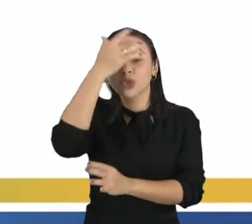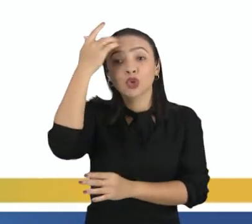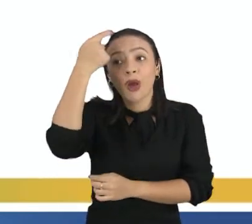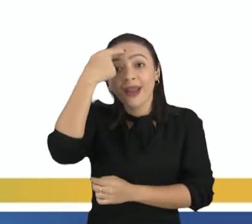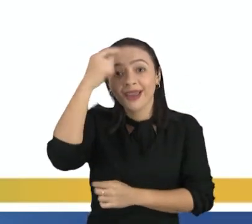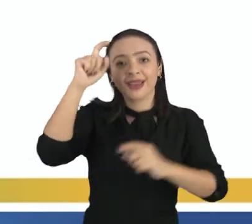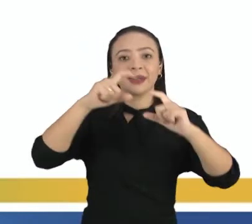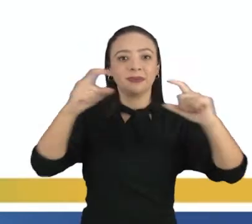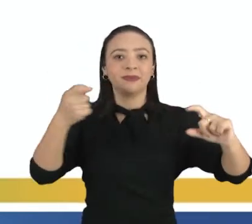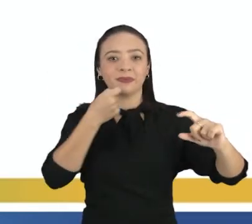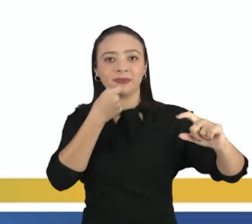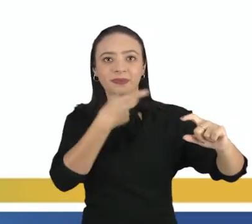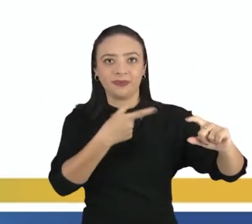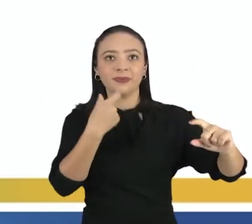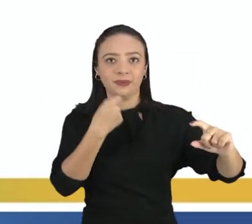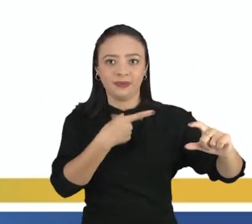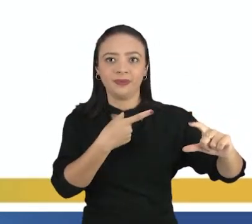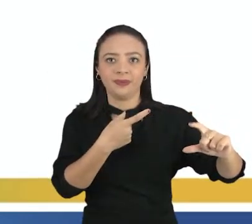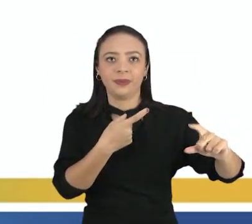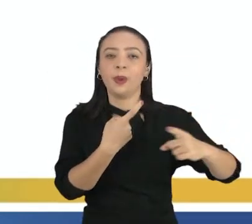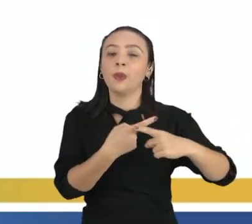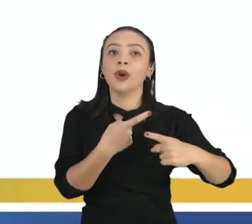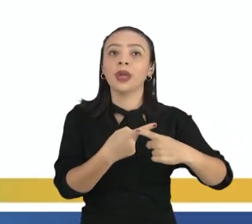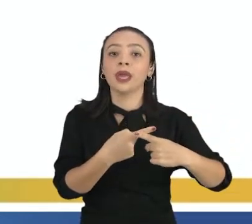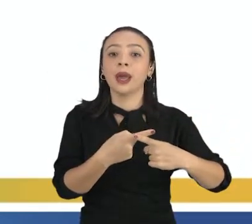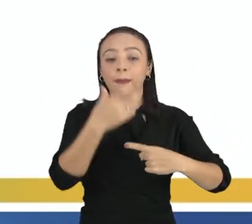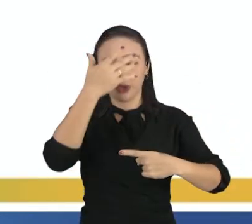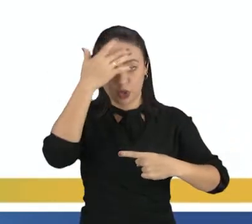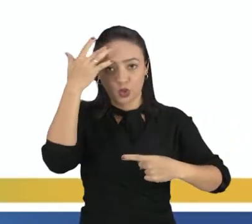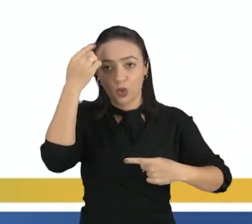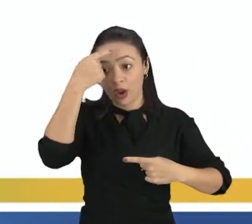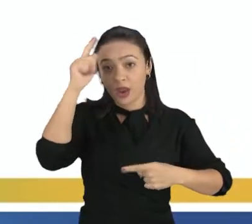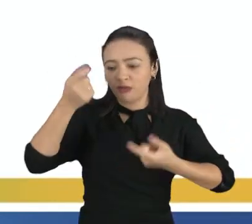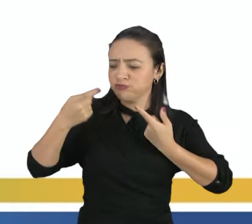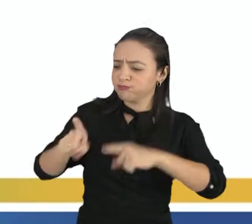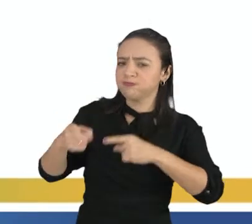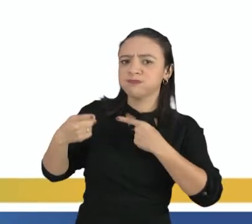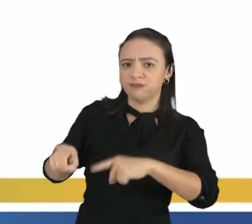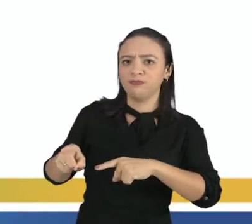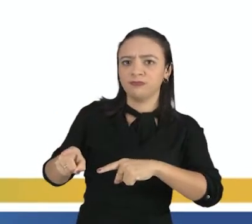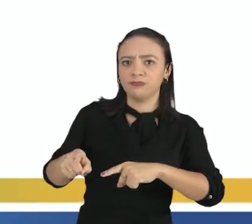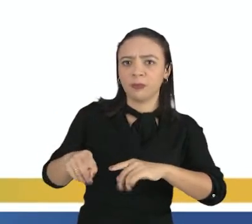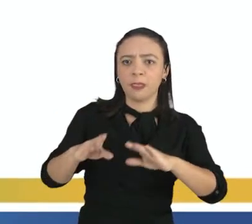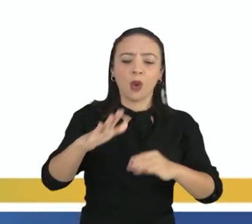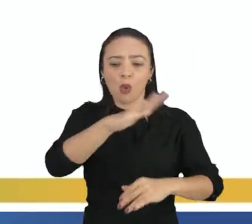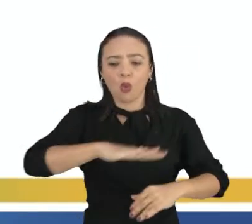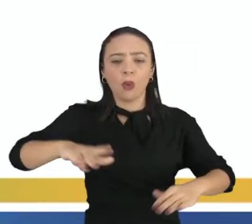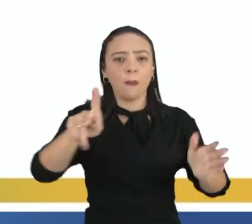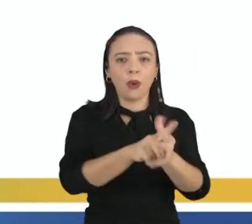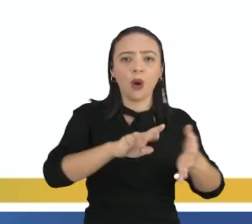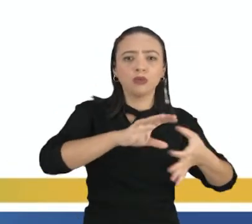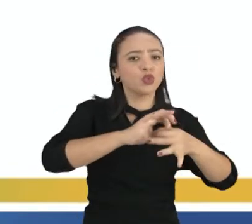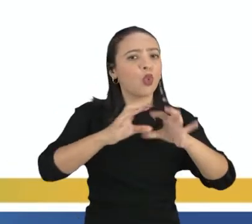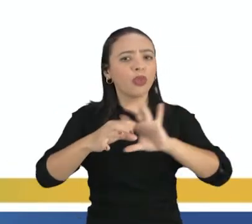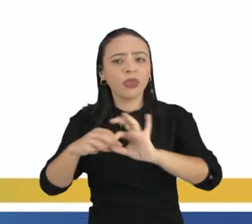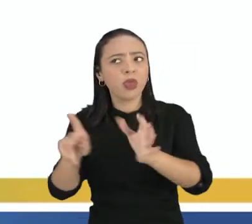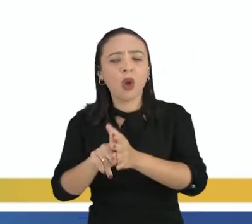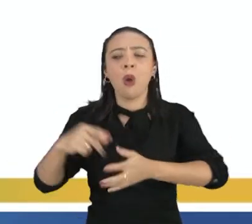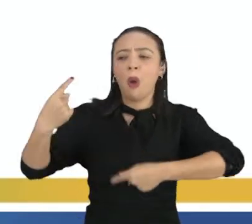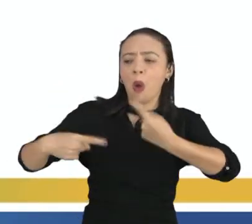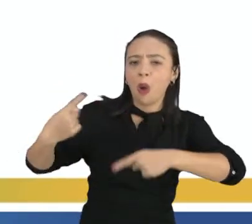que ele realmente atua de forma crítica numa situação de ordem social e política. Gente,